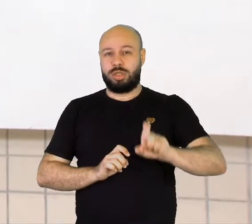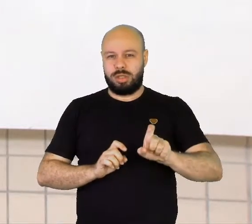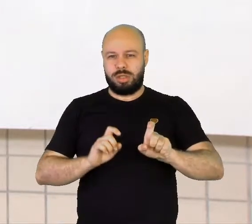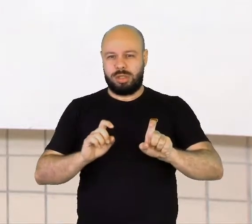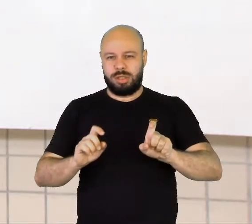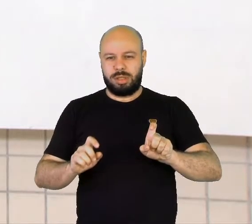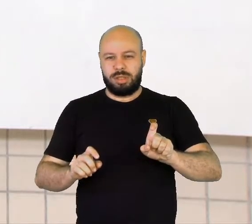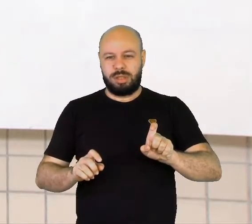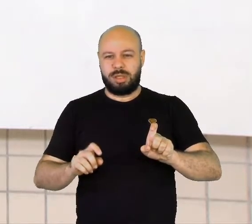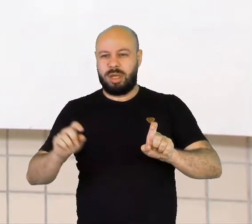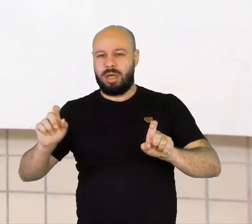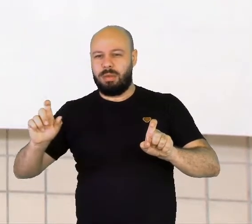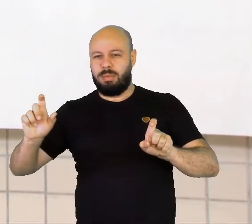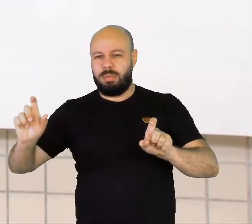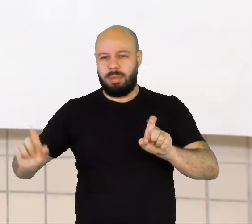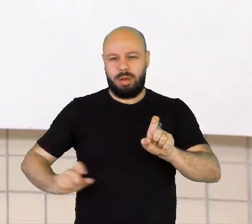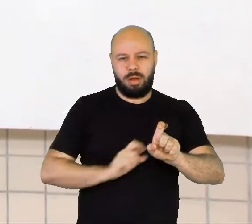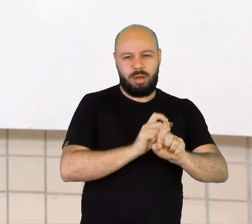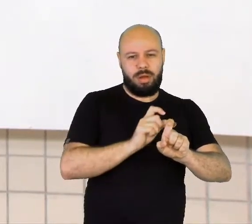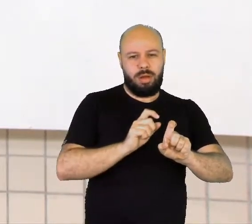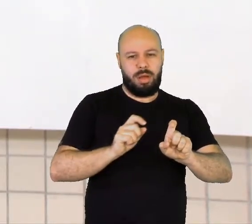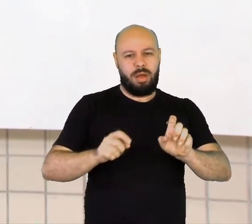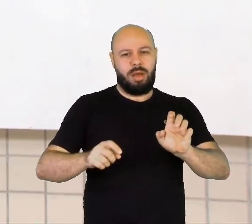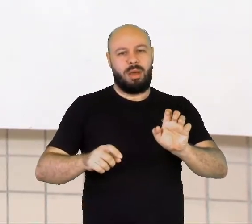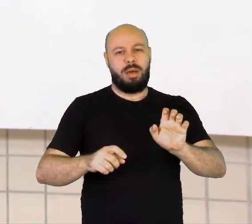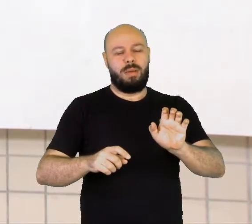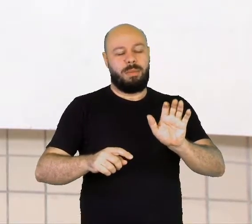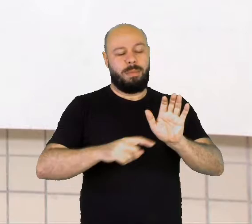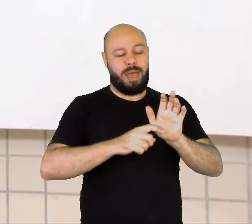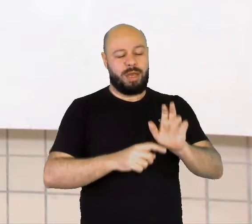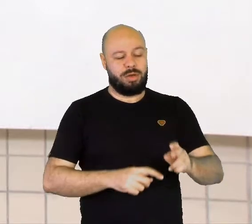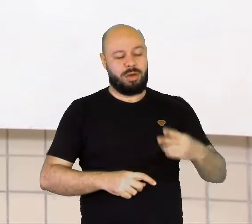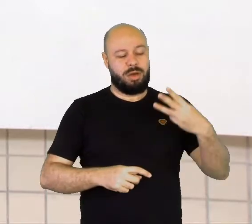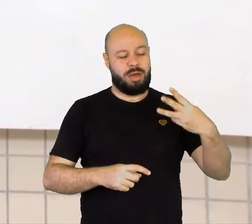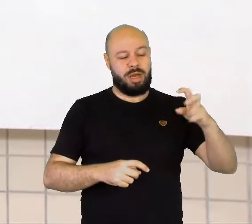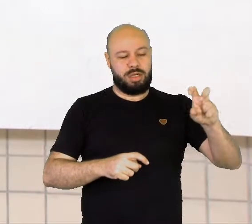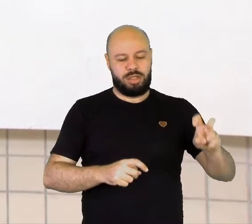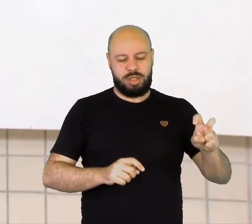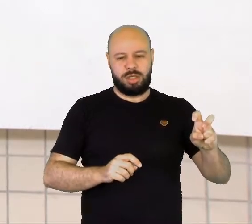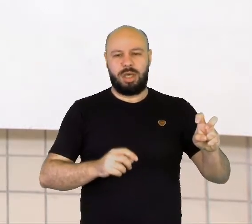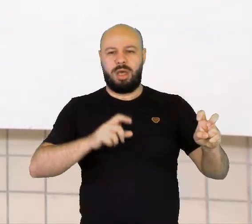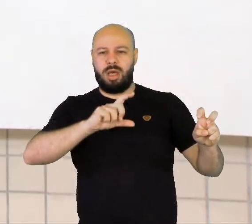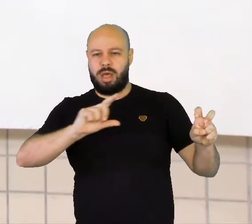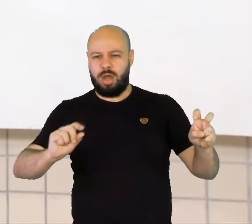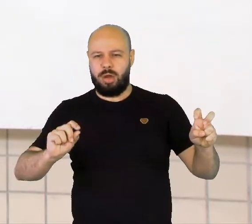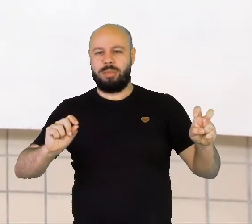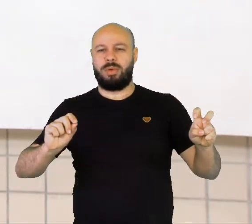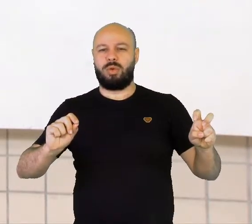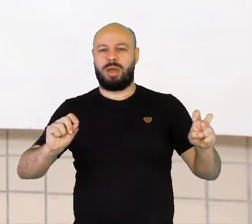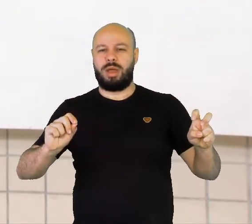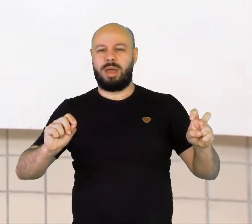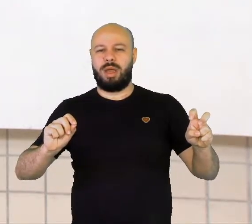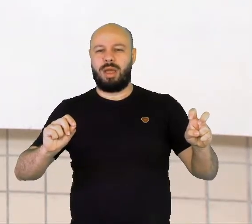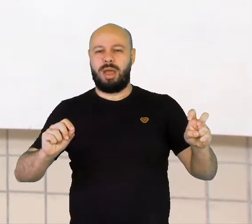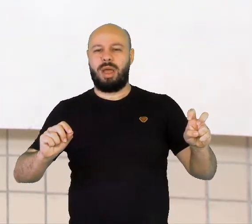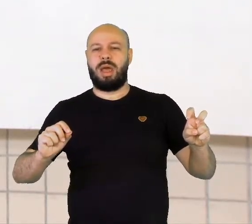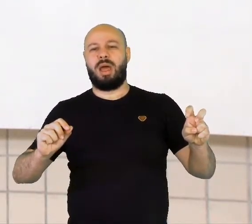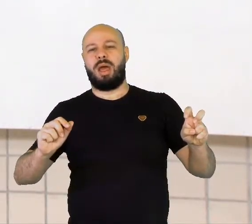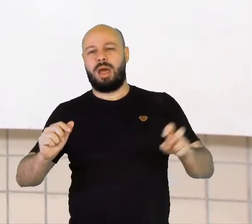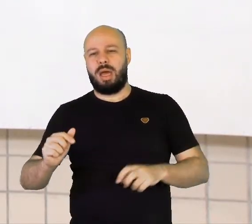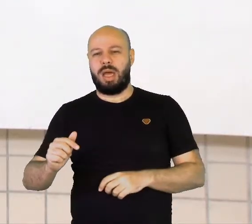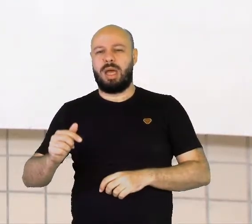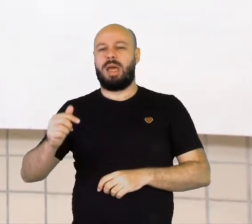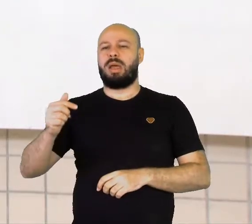menos 7. Repita o sinal de menor. 5x já estava no segundo membro. 3x estava no primeiro membro, vai para o